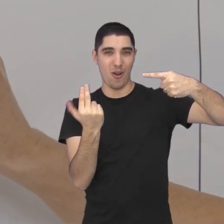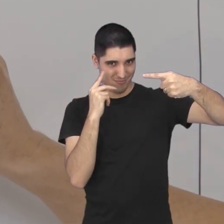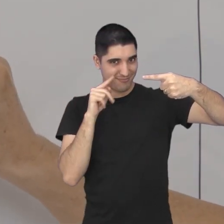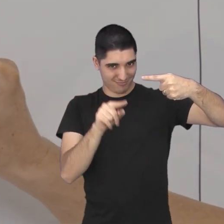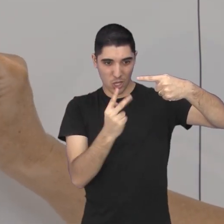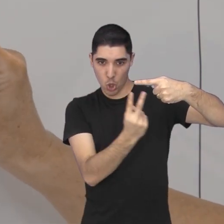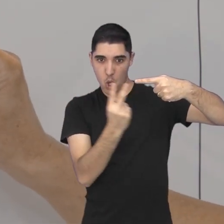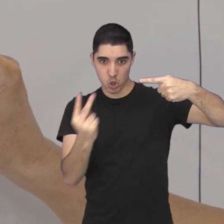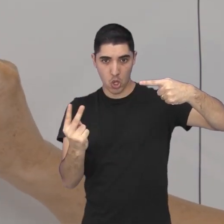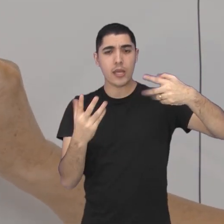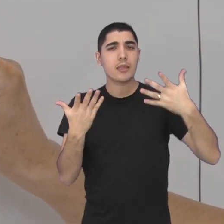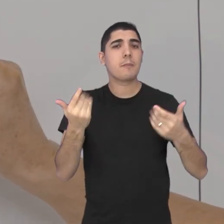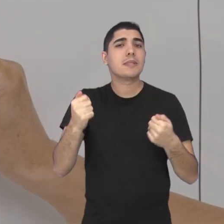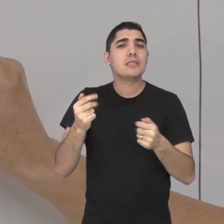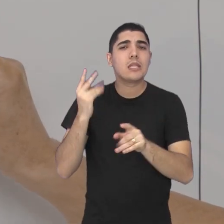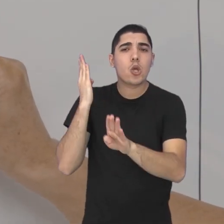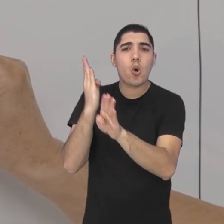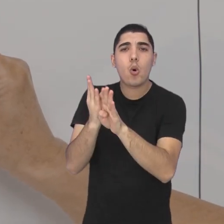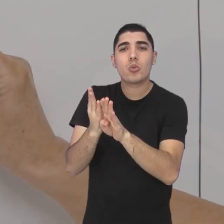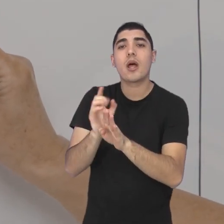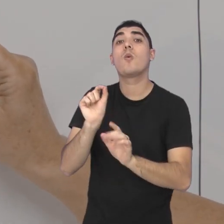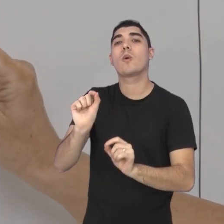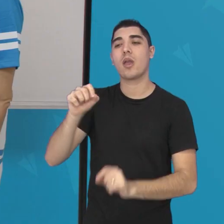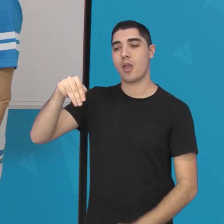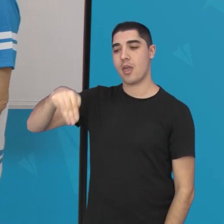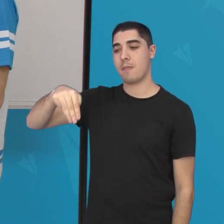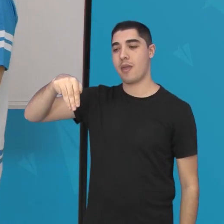que procurar qual que é o MMC.